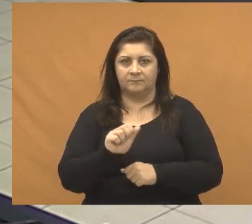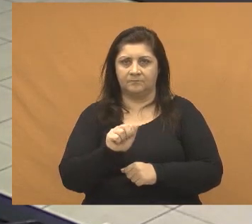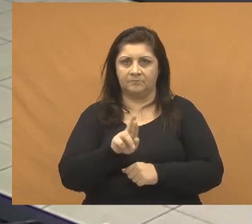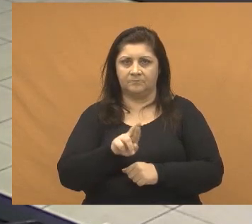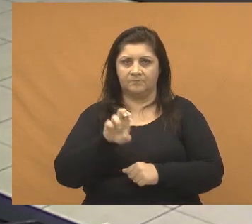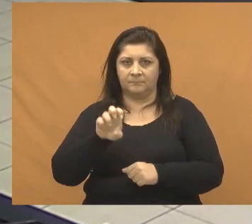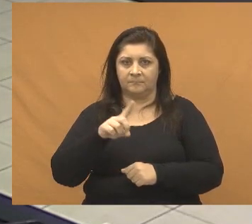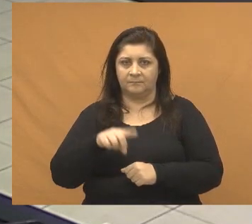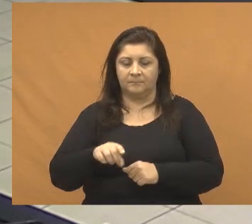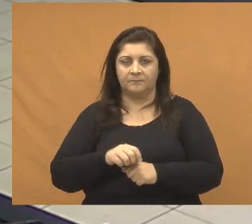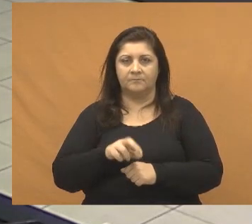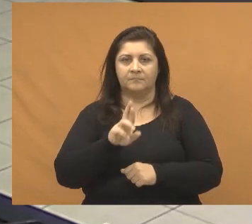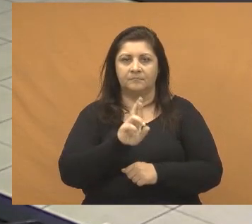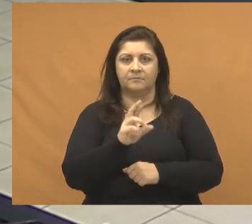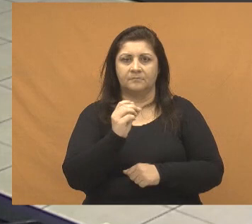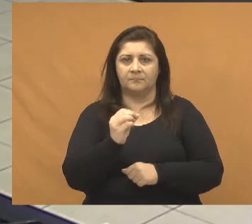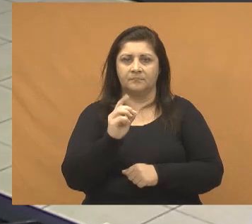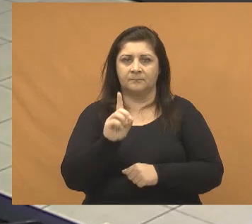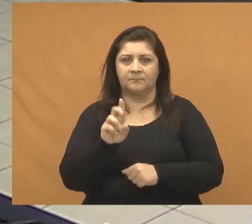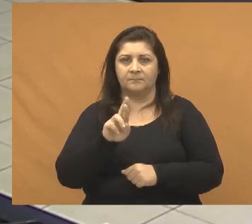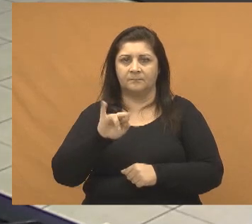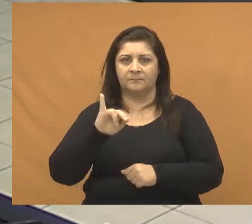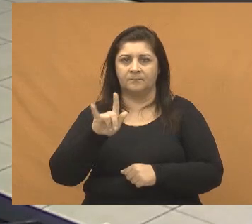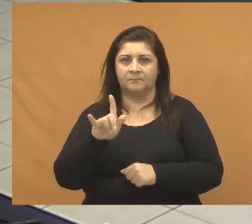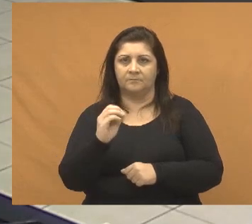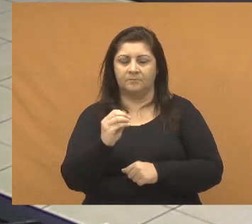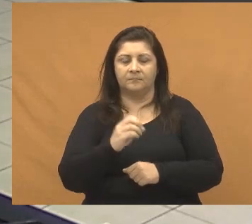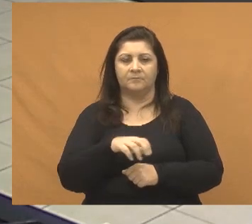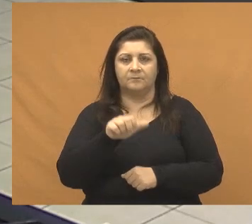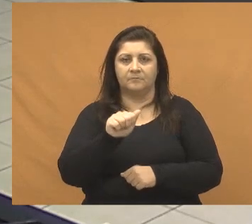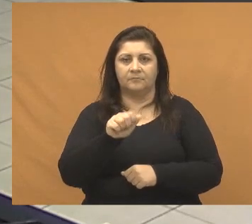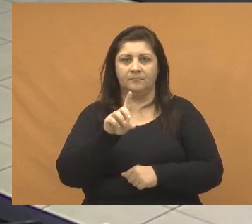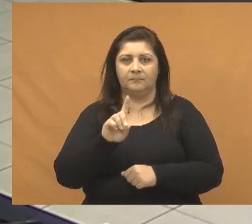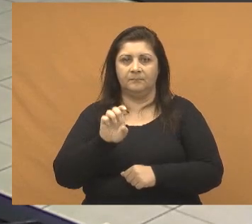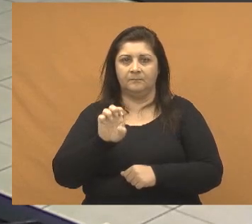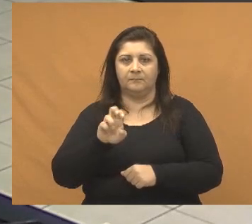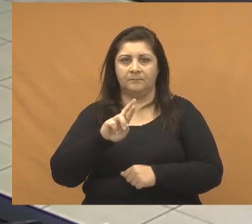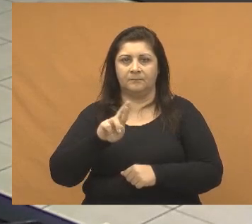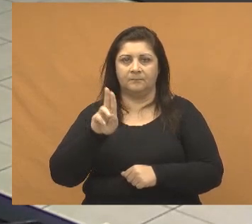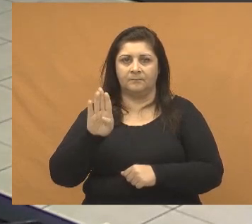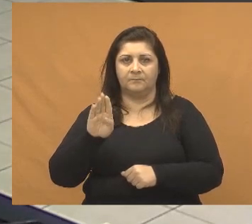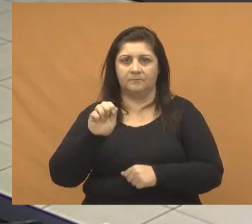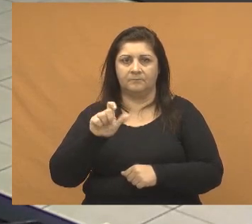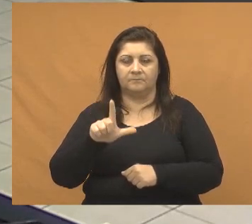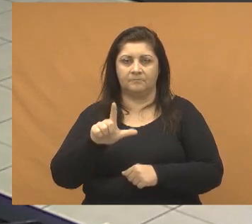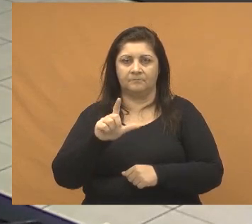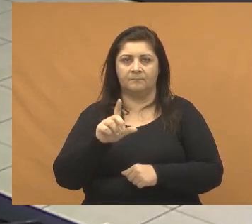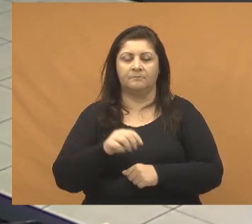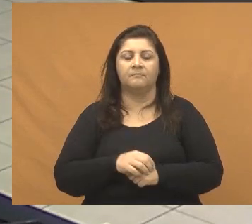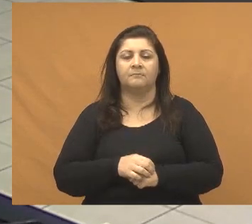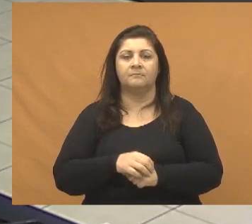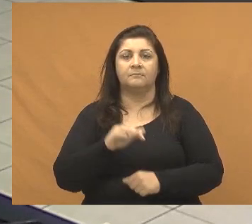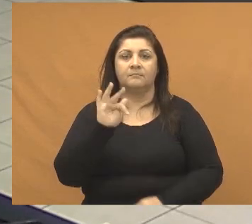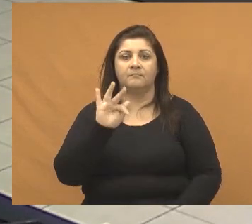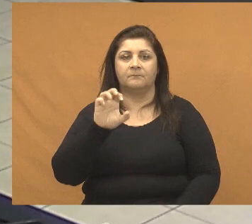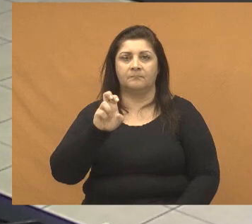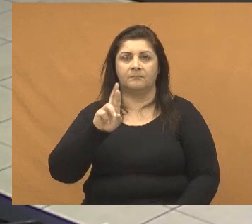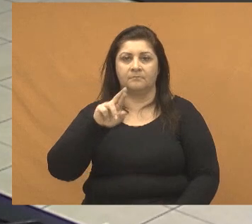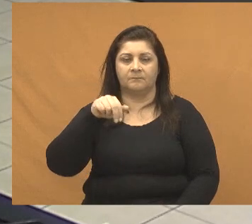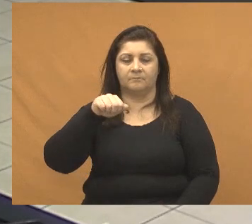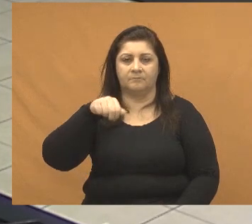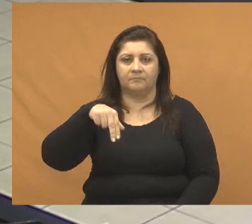Rodrigo Salomão, Aderbal Sodré, Fernando da Ótica Original, Doutora Márcia